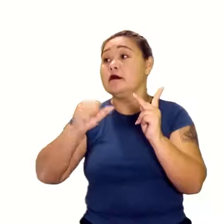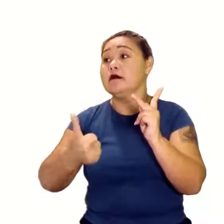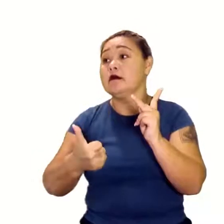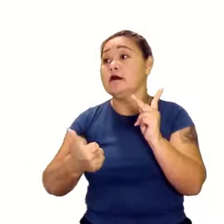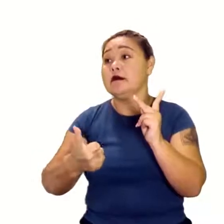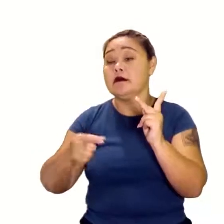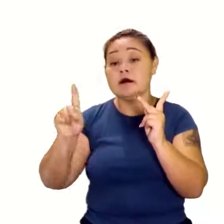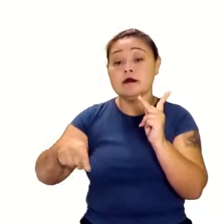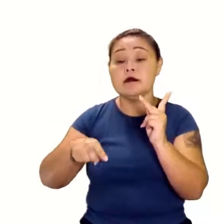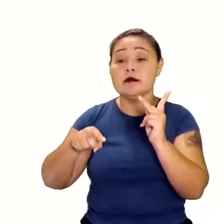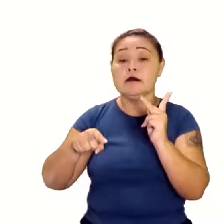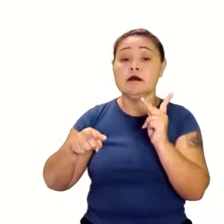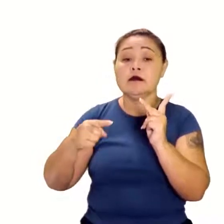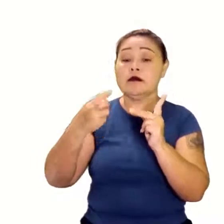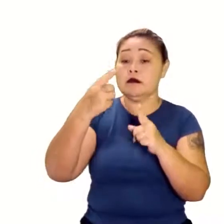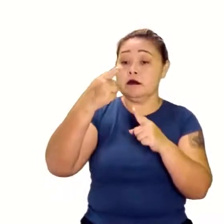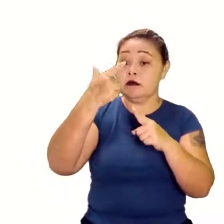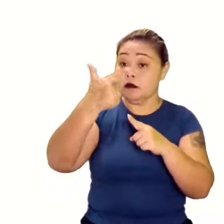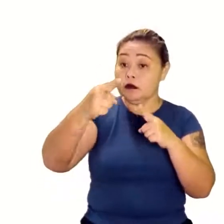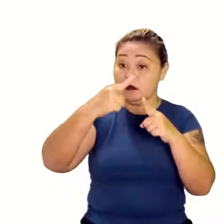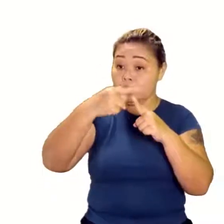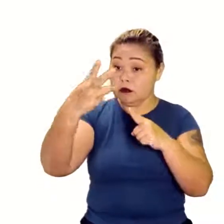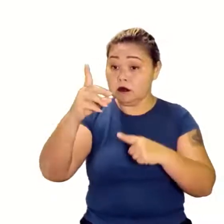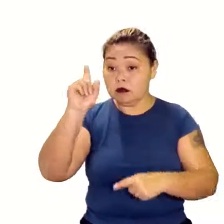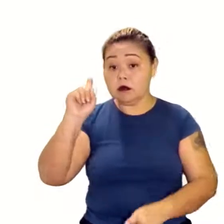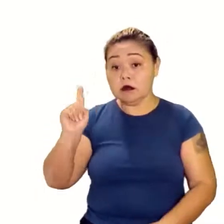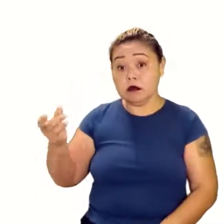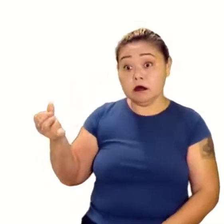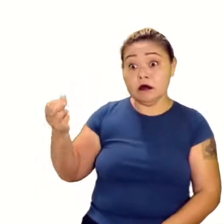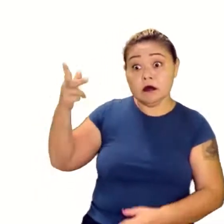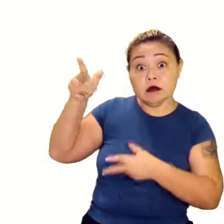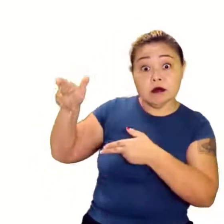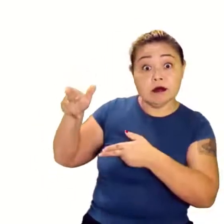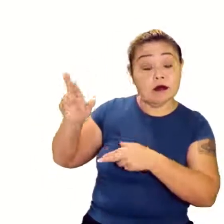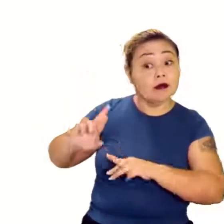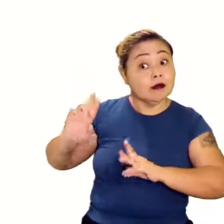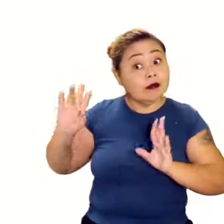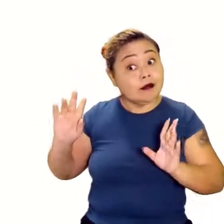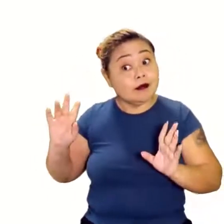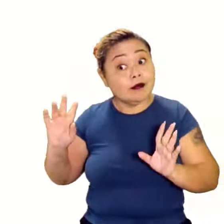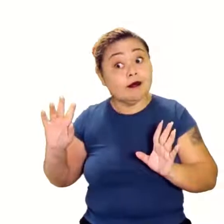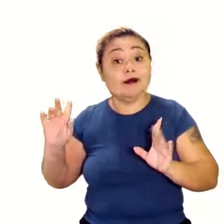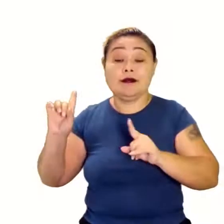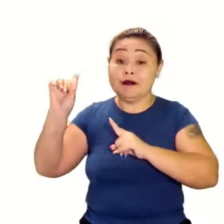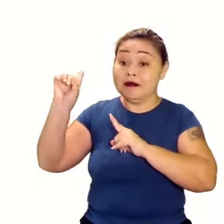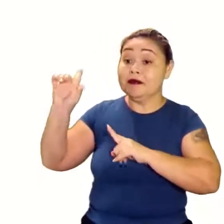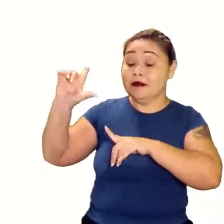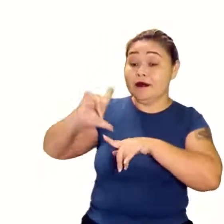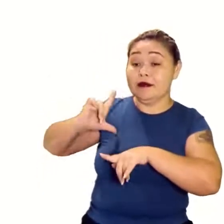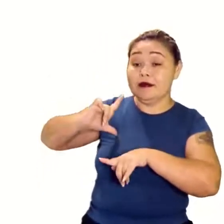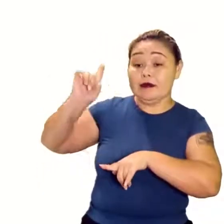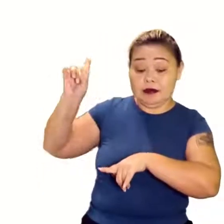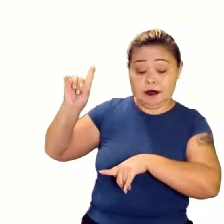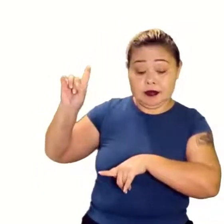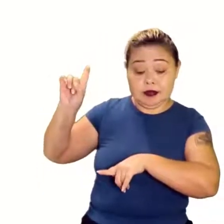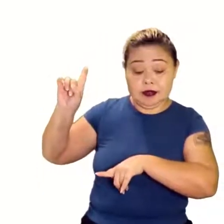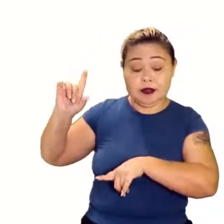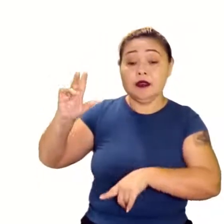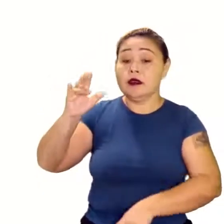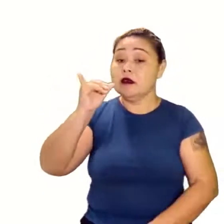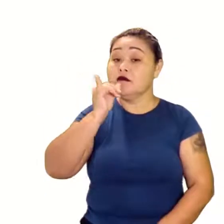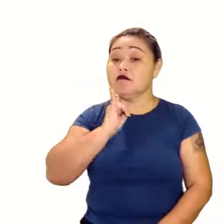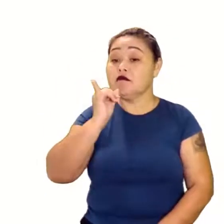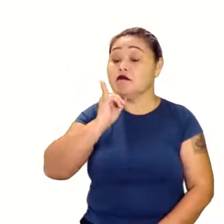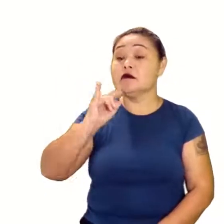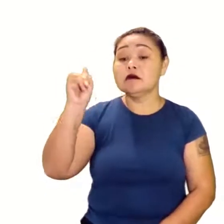né? Então, 2 vezes 3... 6. Foi coincidência, não tem nada a ver um exercício com o outro, tá? Mas temos aí dois